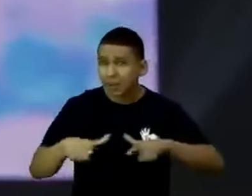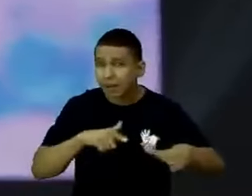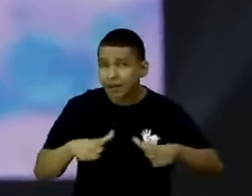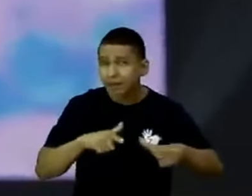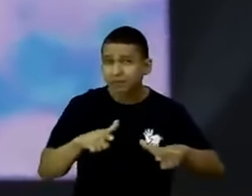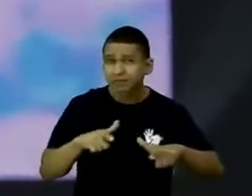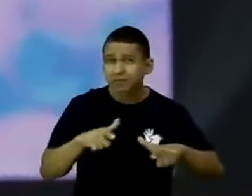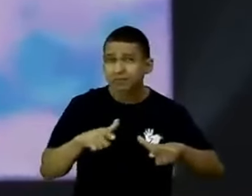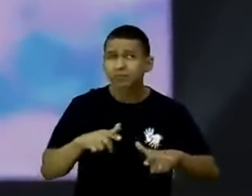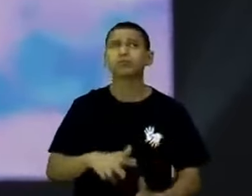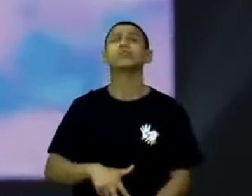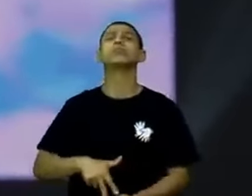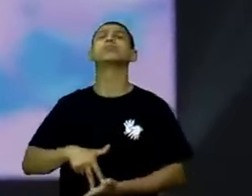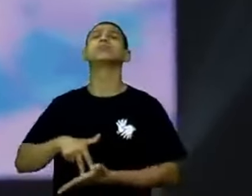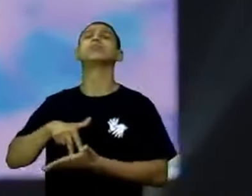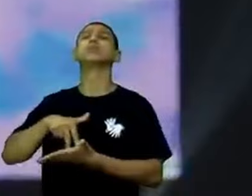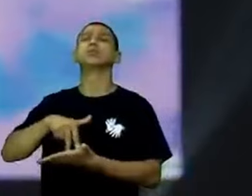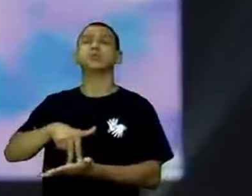Tu vai assumir teu lugar.